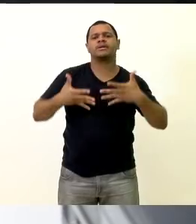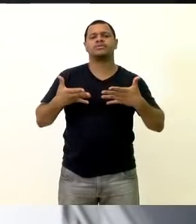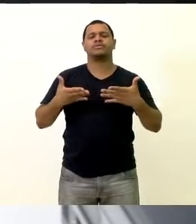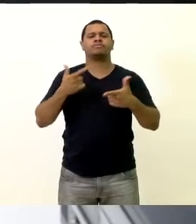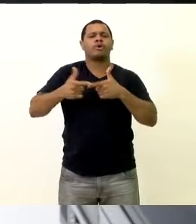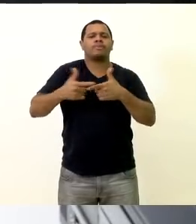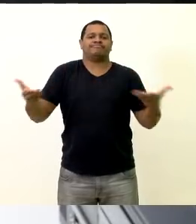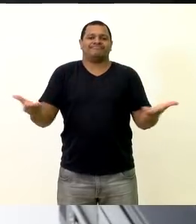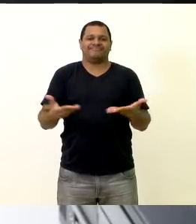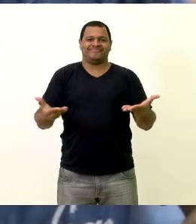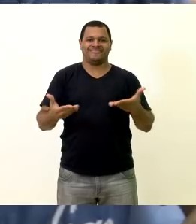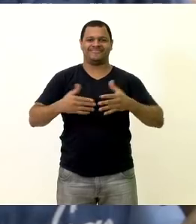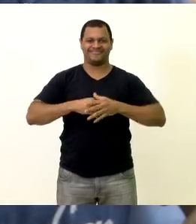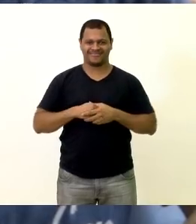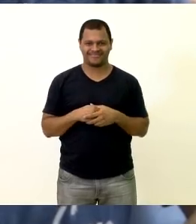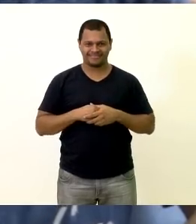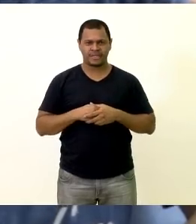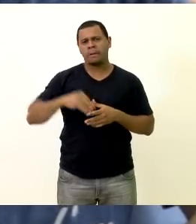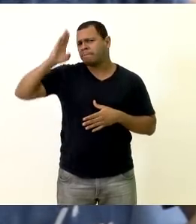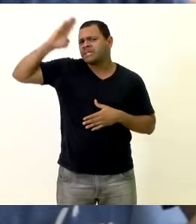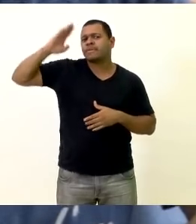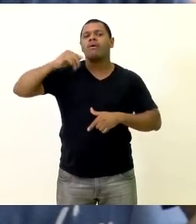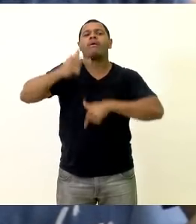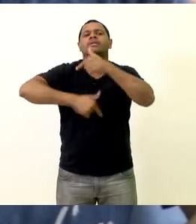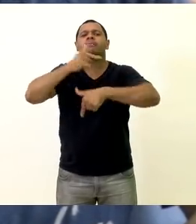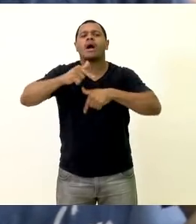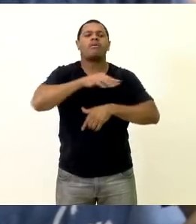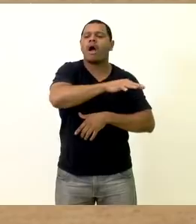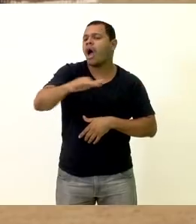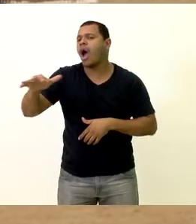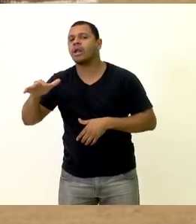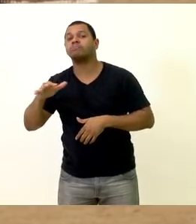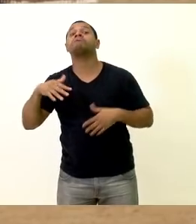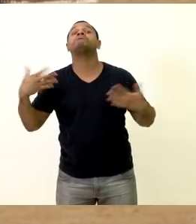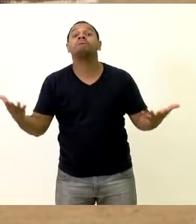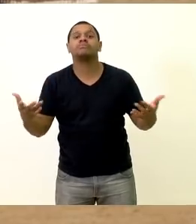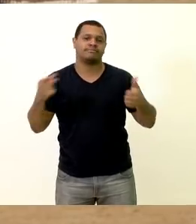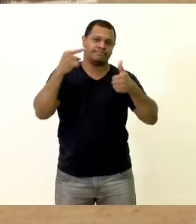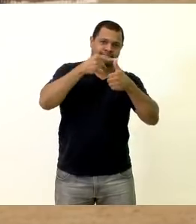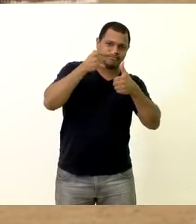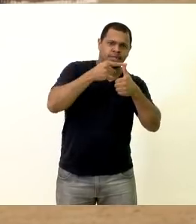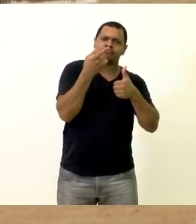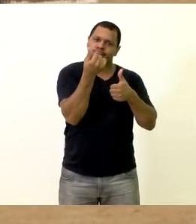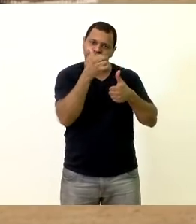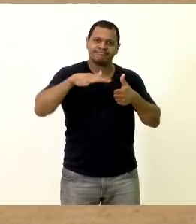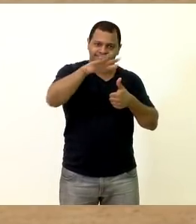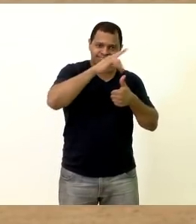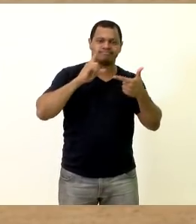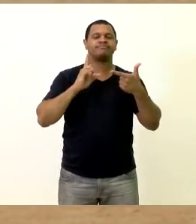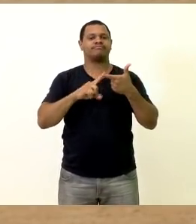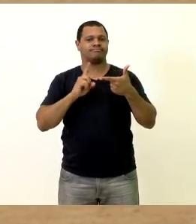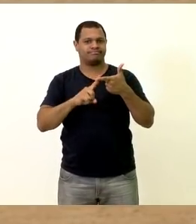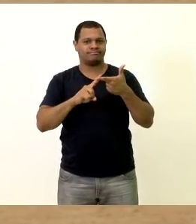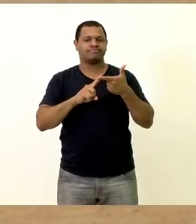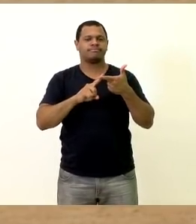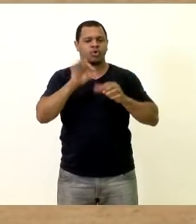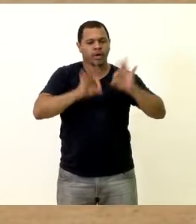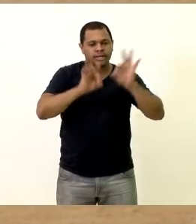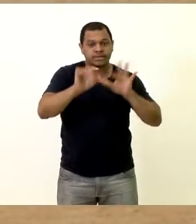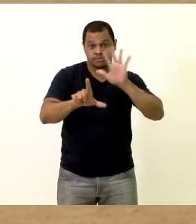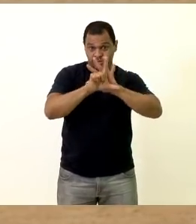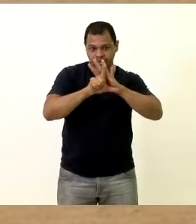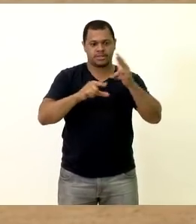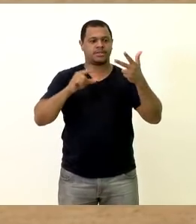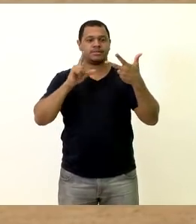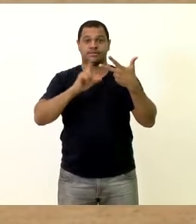para questões da atualidade. Suas principais áreas de atuação são aquelas relacionadas ao mercado financeiro, à formulação